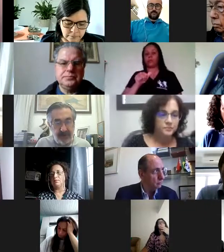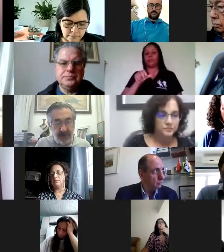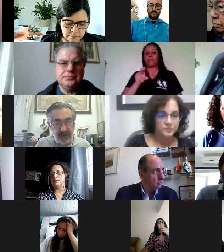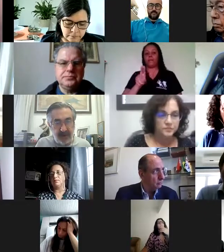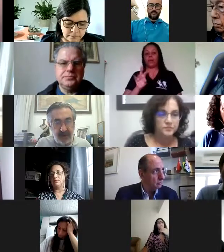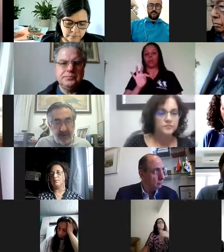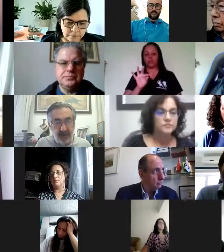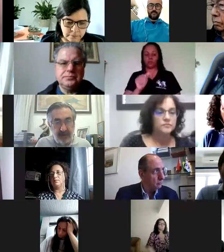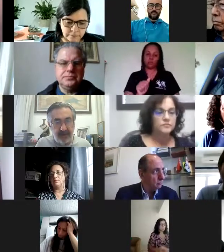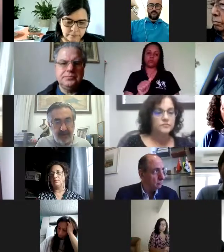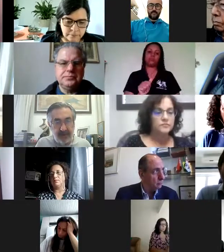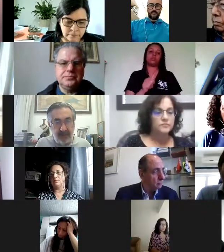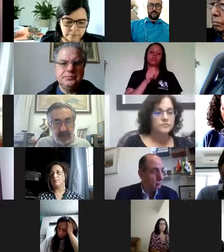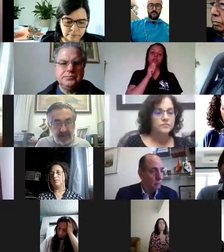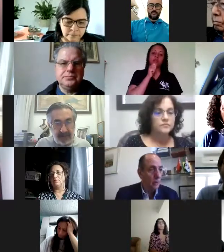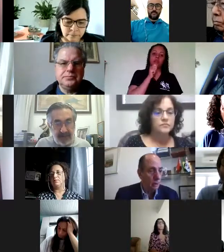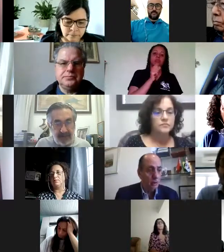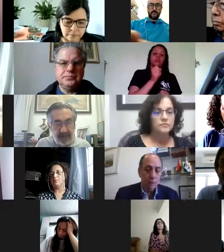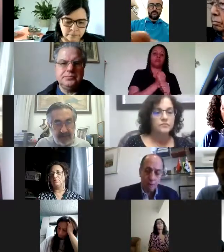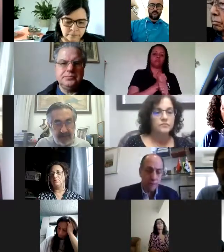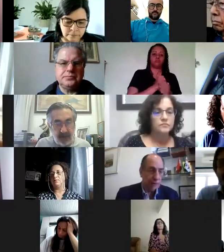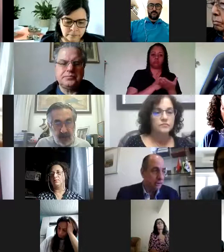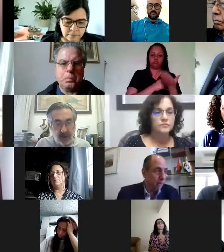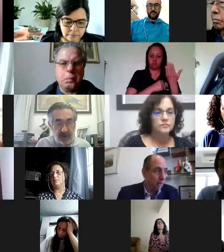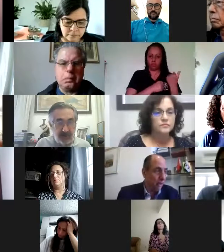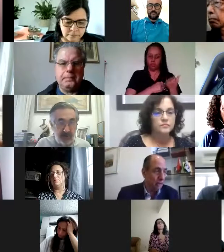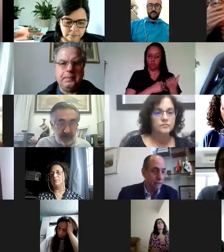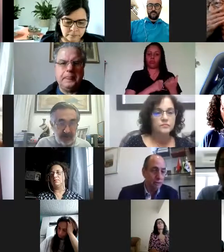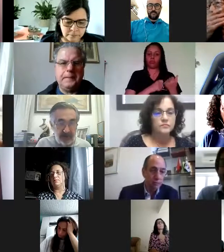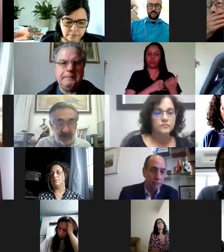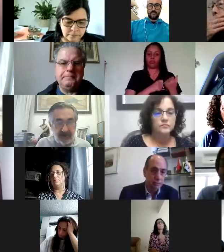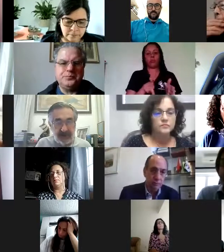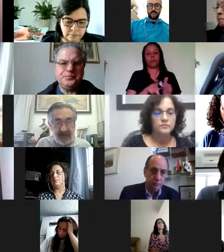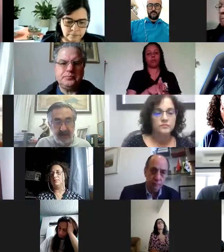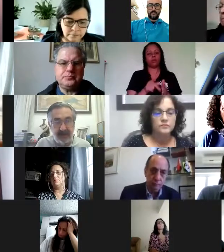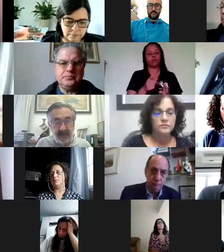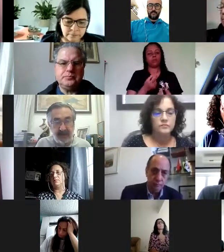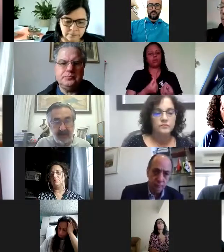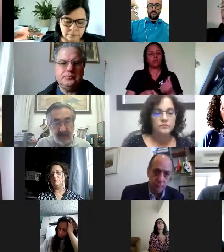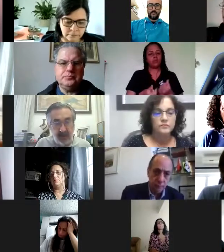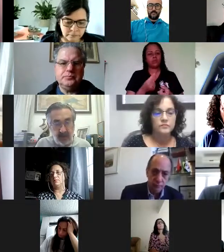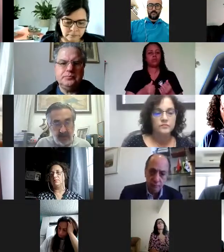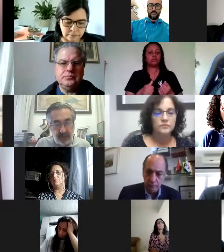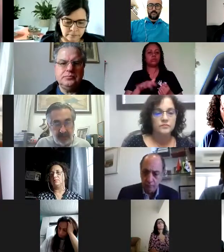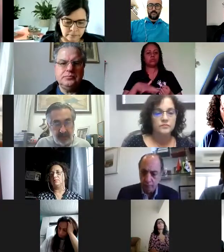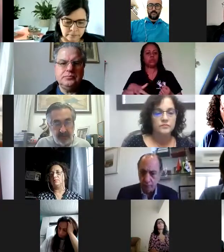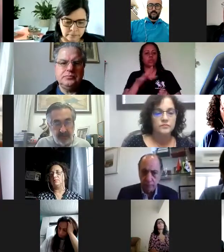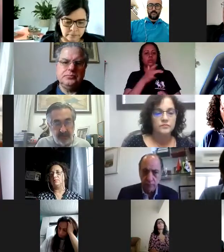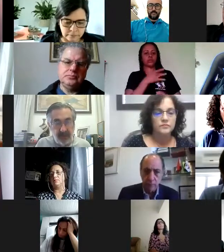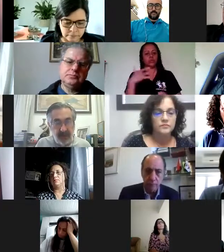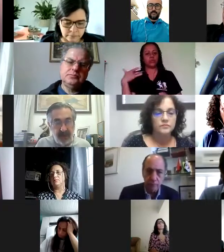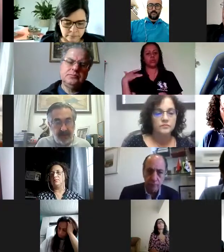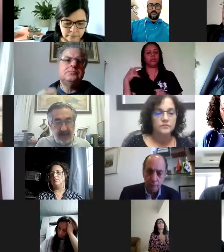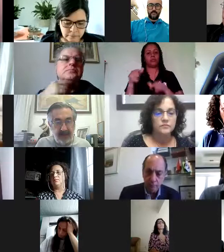movimento sindical, ultrapassando apenas as reivindicações econômicas, como são as questões ligadas à área da saúde do